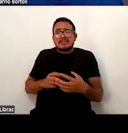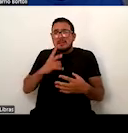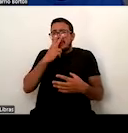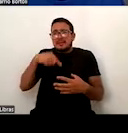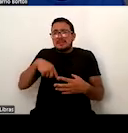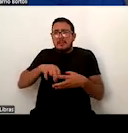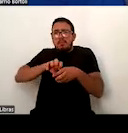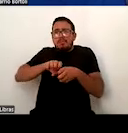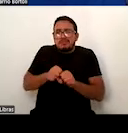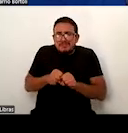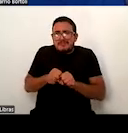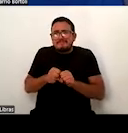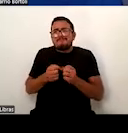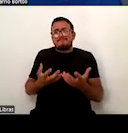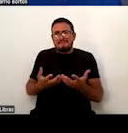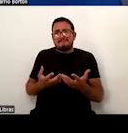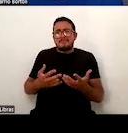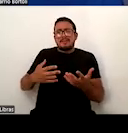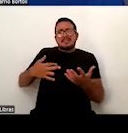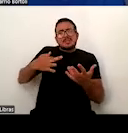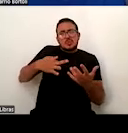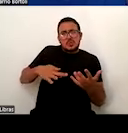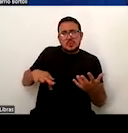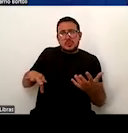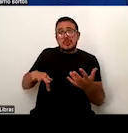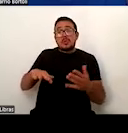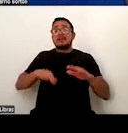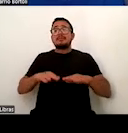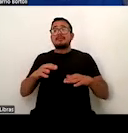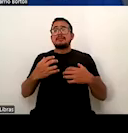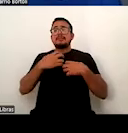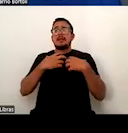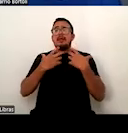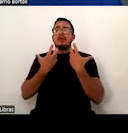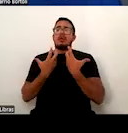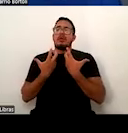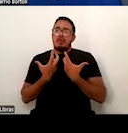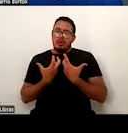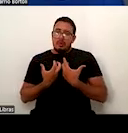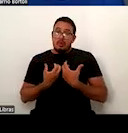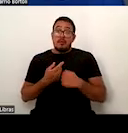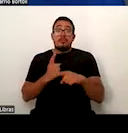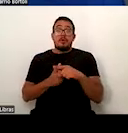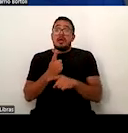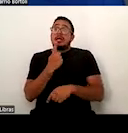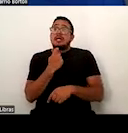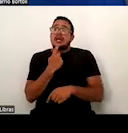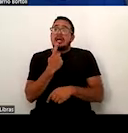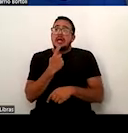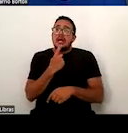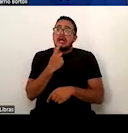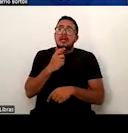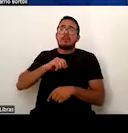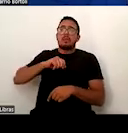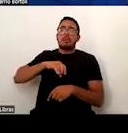dor abdominal, de cansaço. Geralmente esse cansaço vem pela perda de sangue, o paciente fica anêmico, então ele se cansa muito